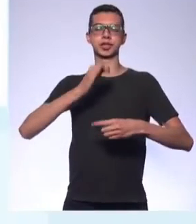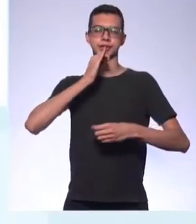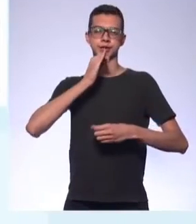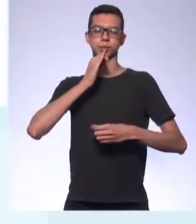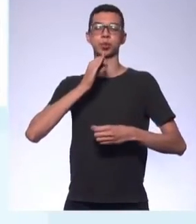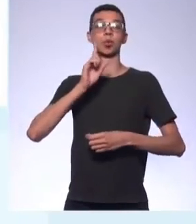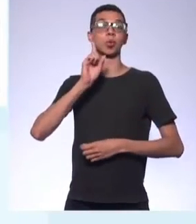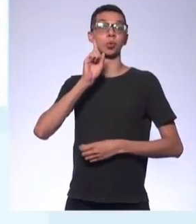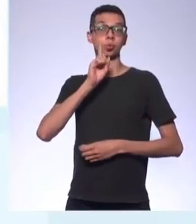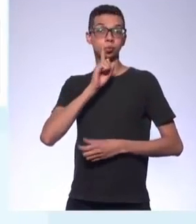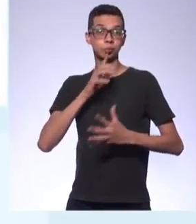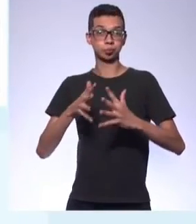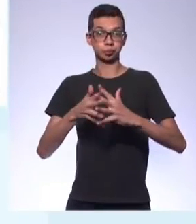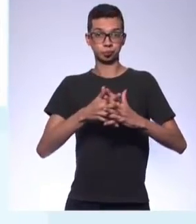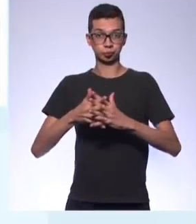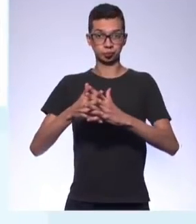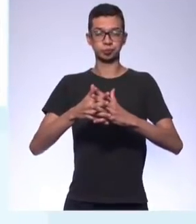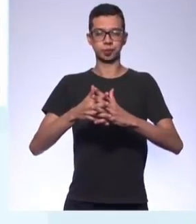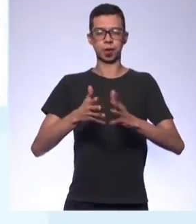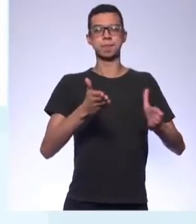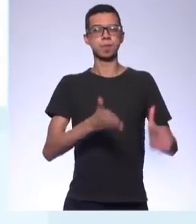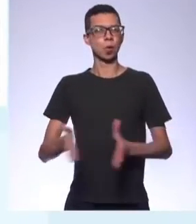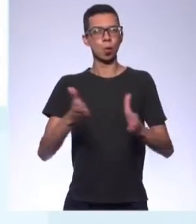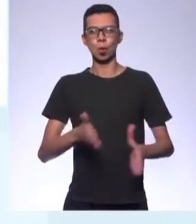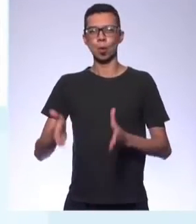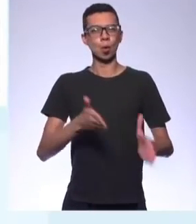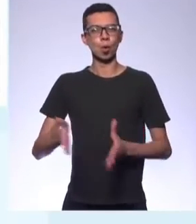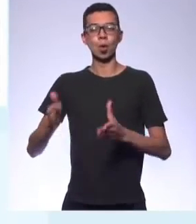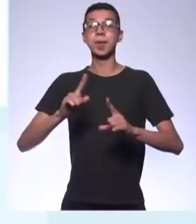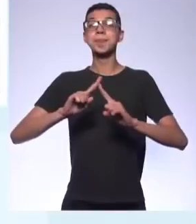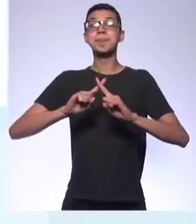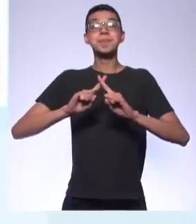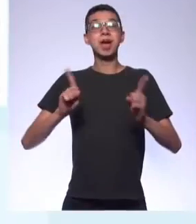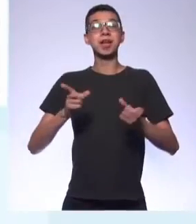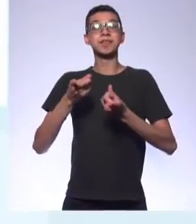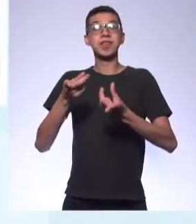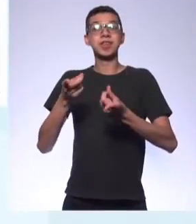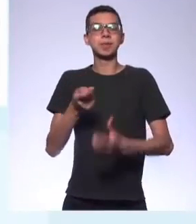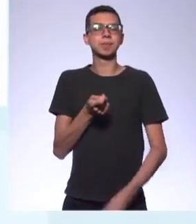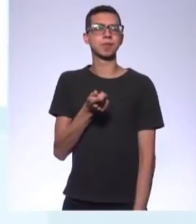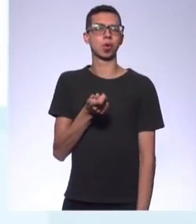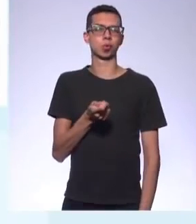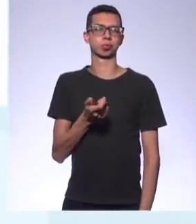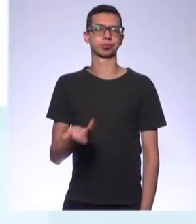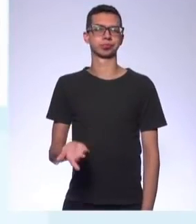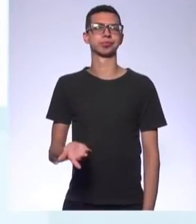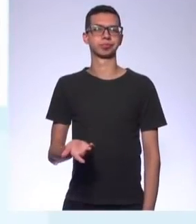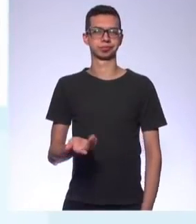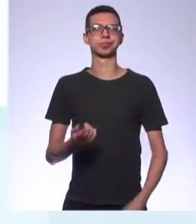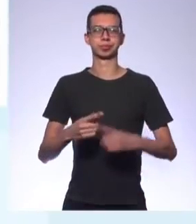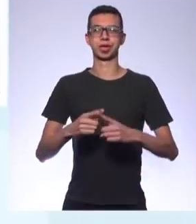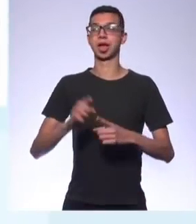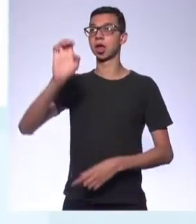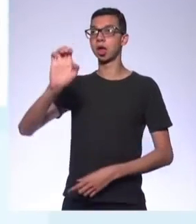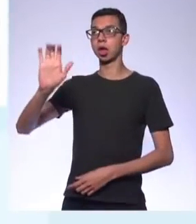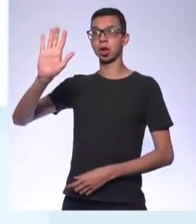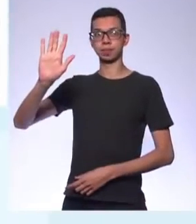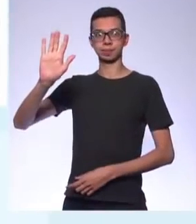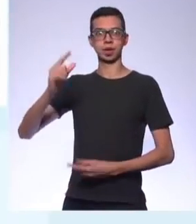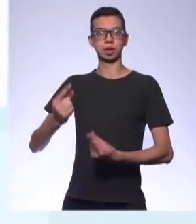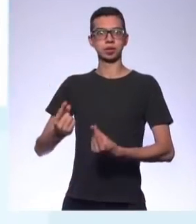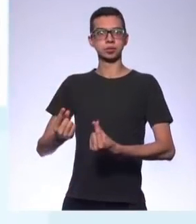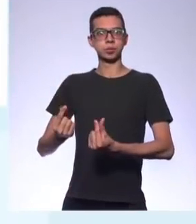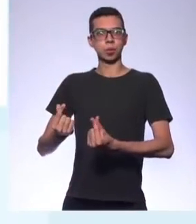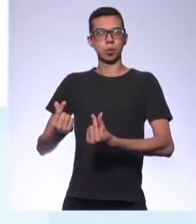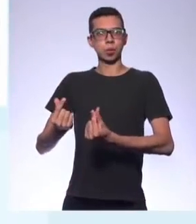eles produziram mais do que poderiam vender, porque o mercado europeu já estava se recuperando.